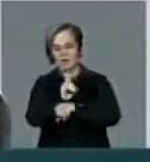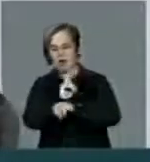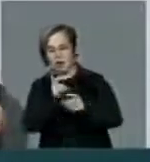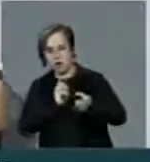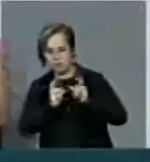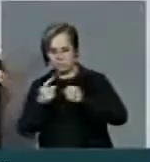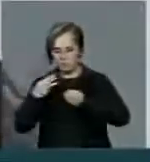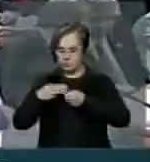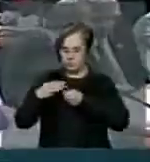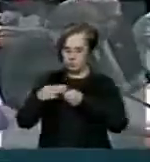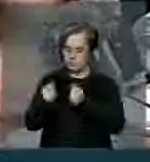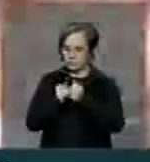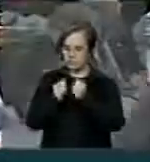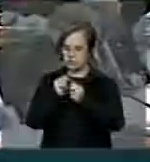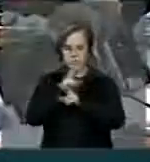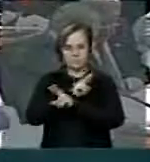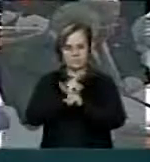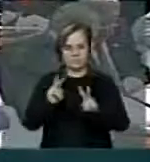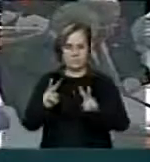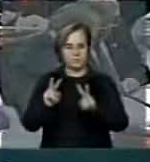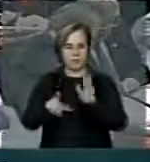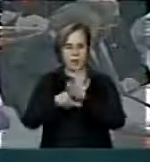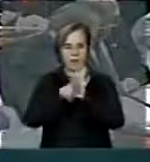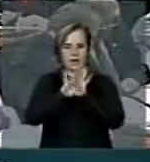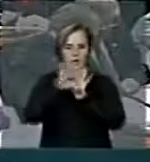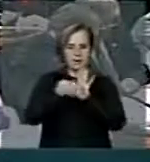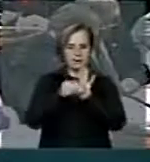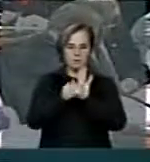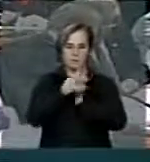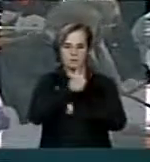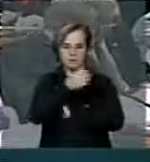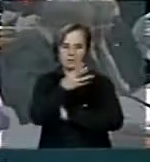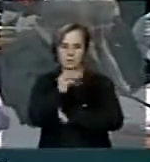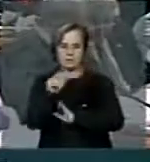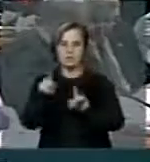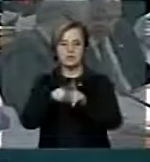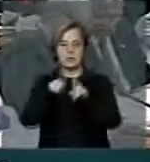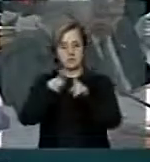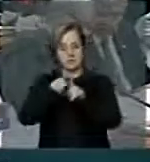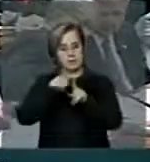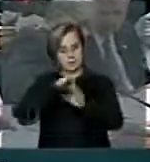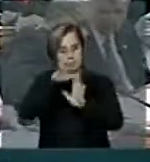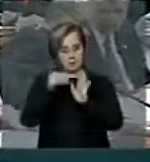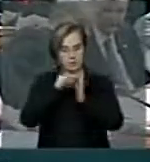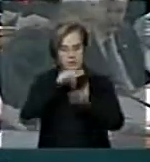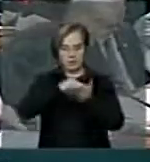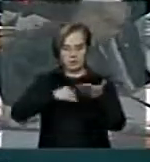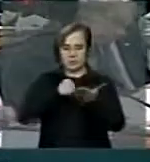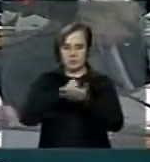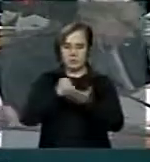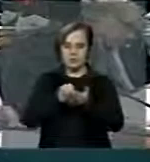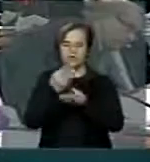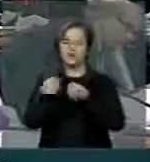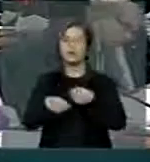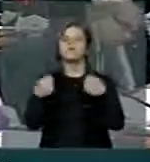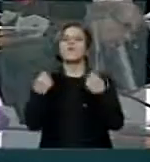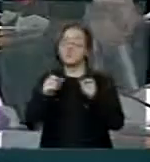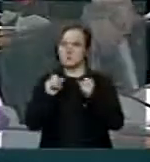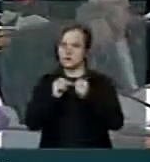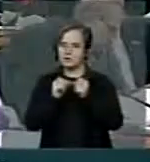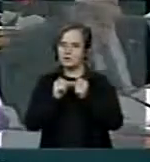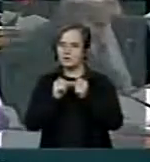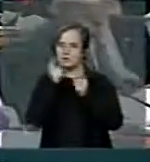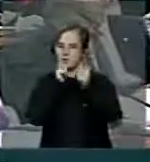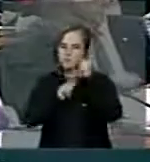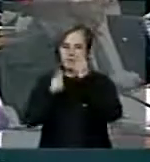municipal ambiental, aliás, à luz da LC, da Lei Complementar 140, nós estamos colocando o cadastro como uma pré-condição para acessar os